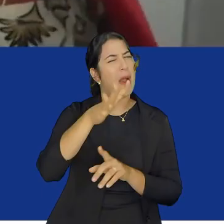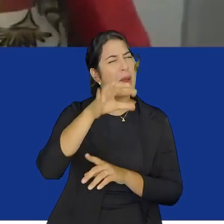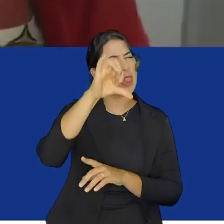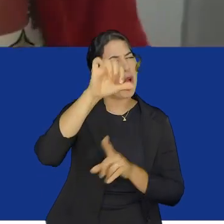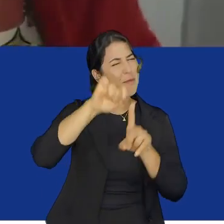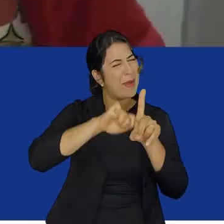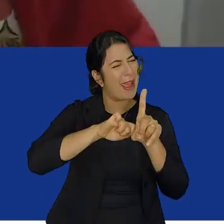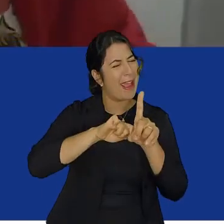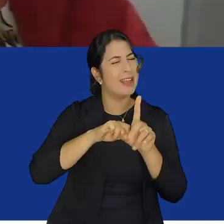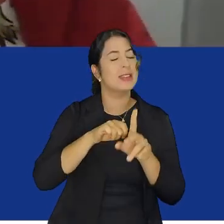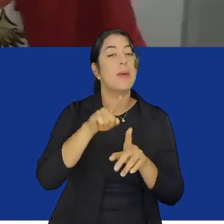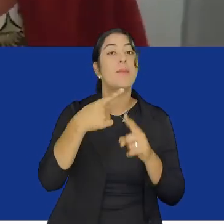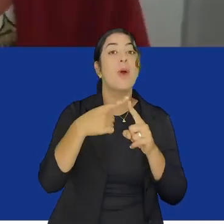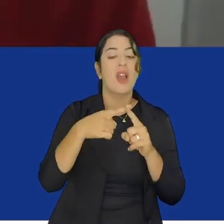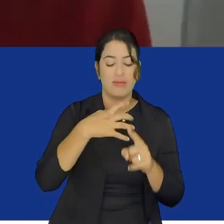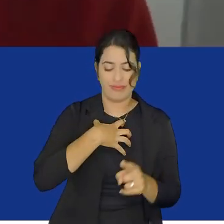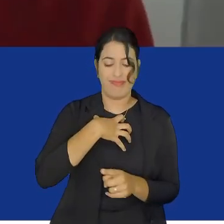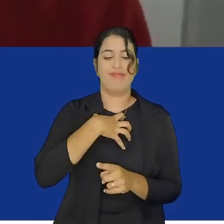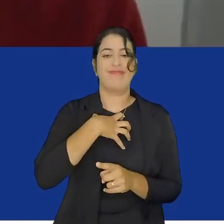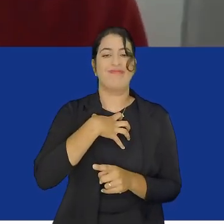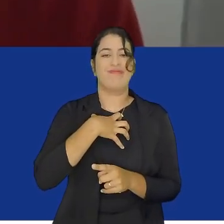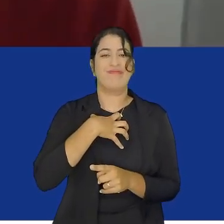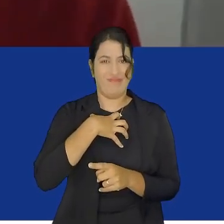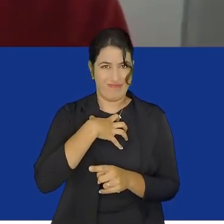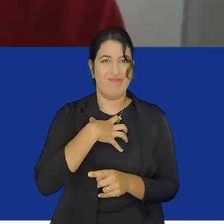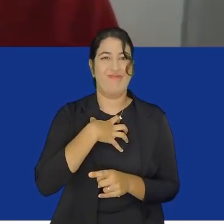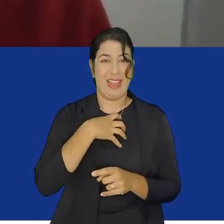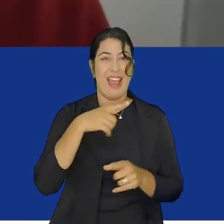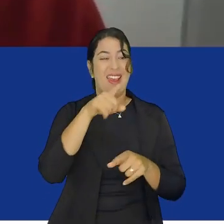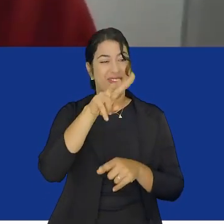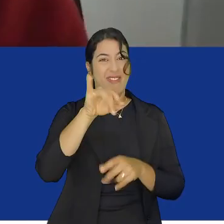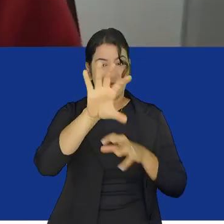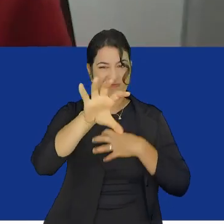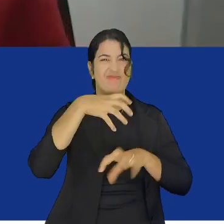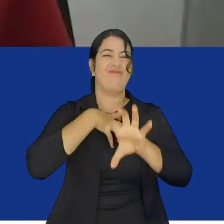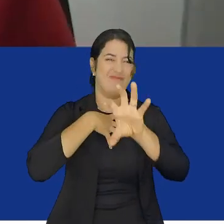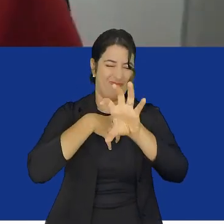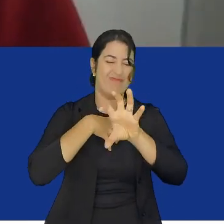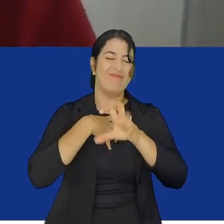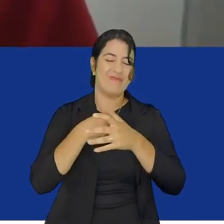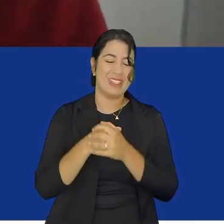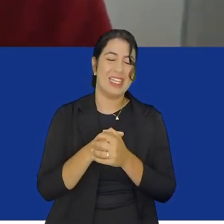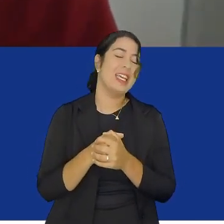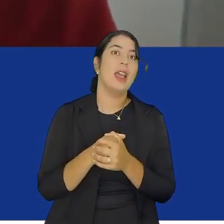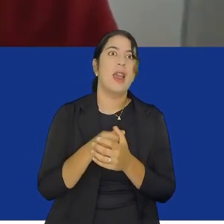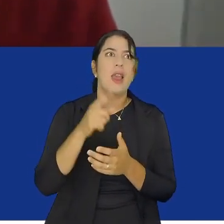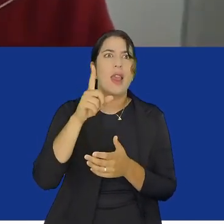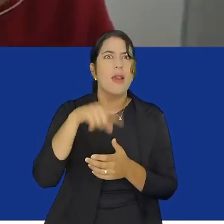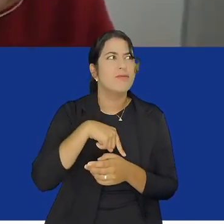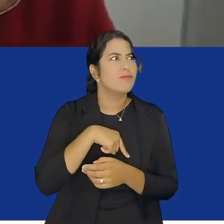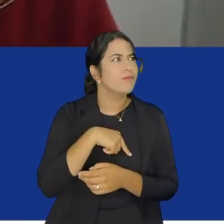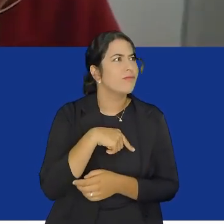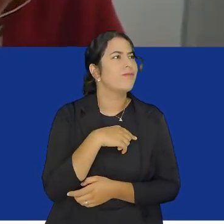pelo menos uns 9 meses. Sente como é que é. Se coloca lá. É incrível, assim,